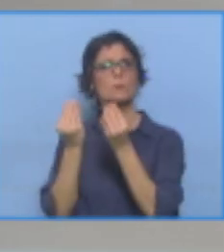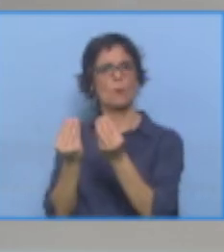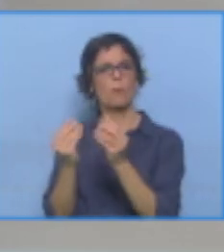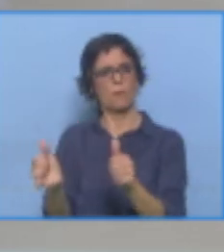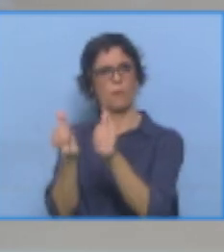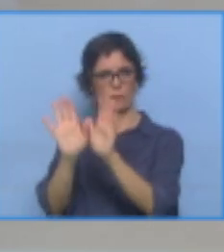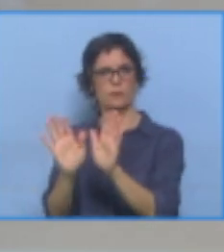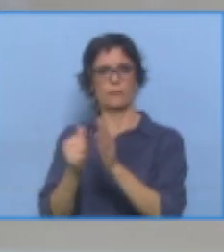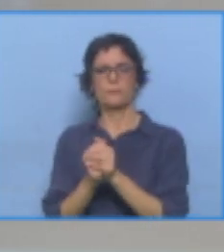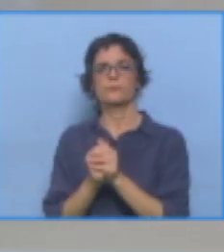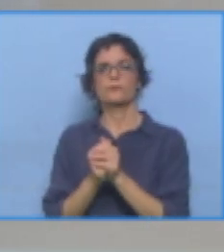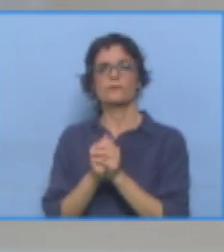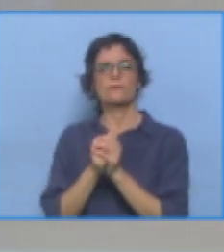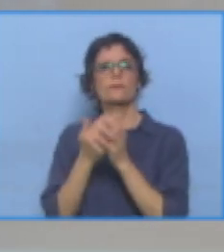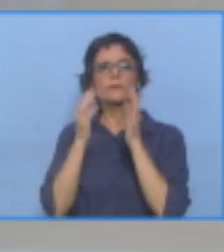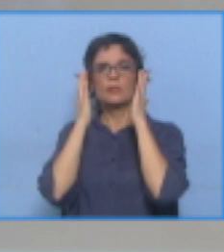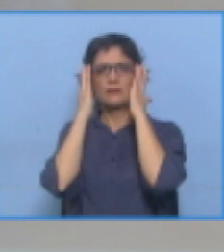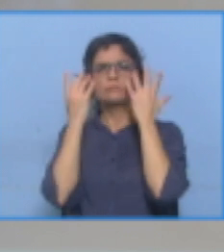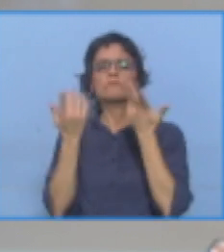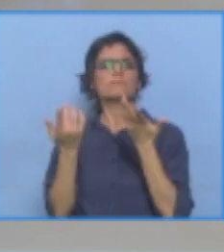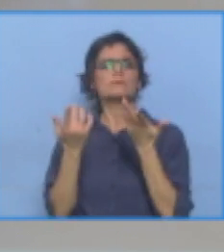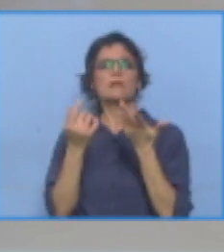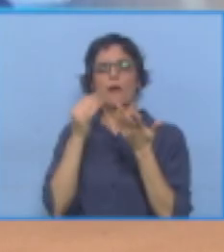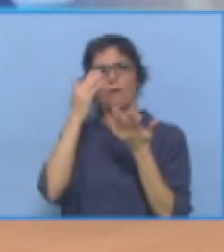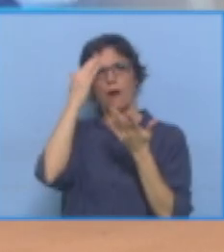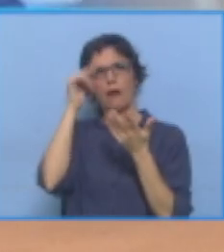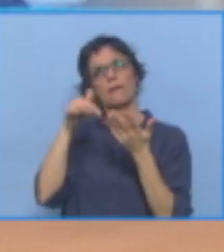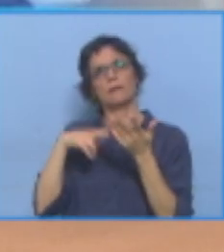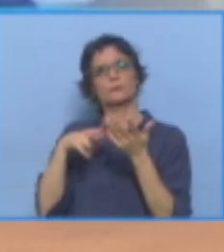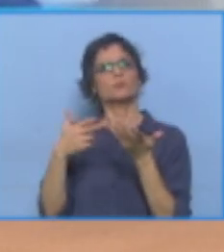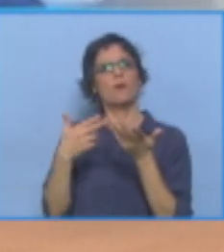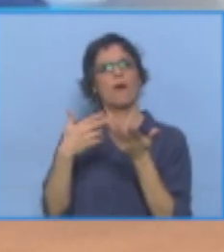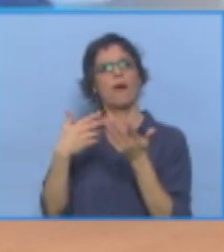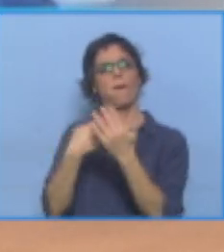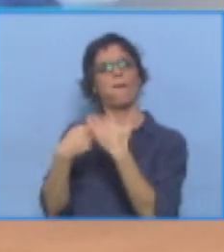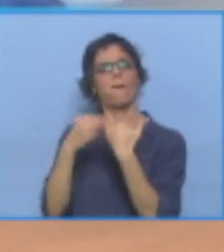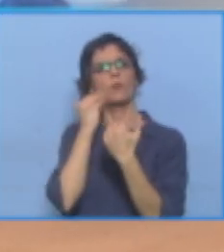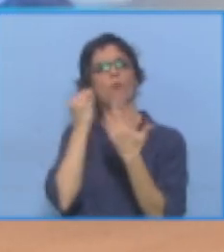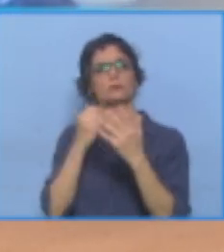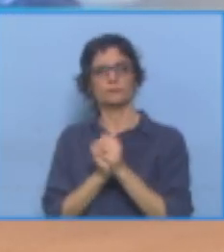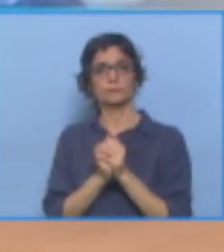cá deste encontro no Vaticano? No caso, o Presidente da Conferência Episcopal